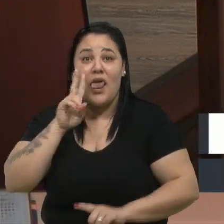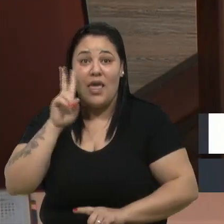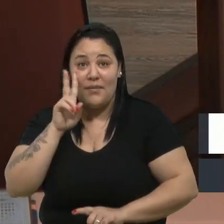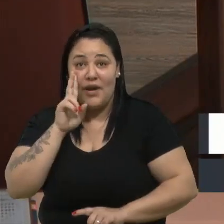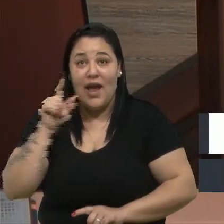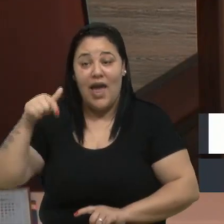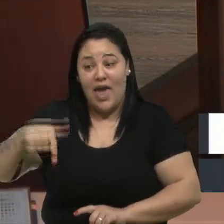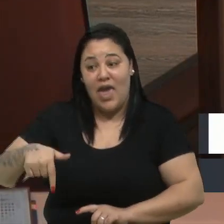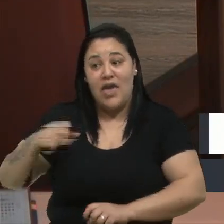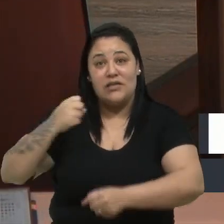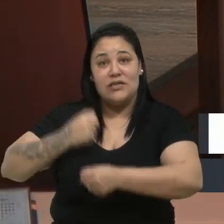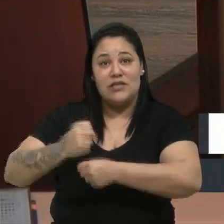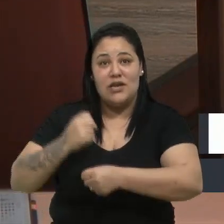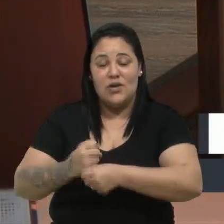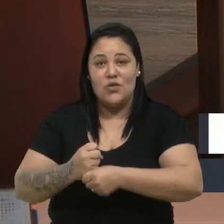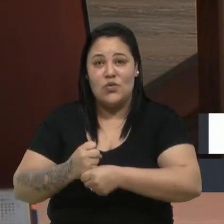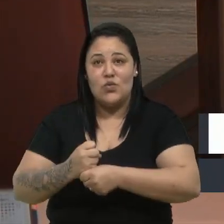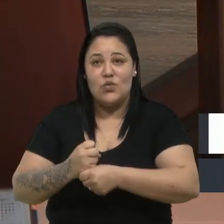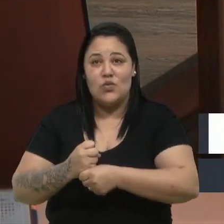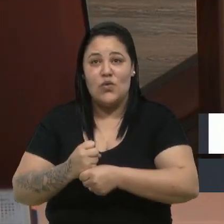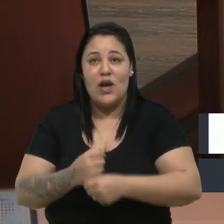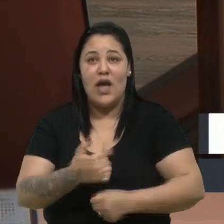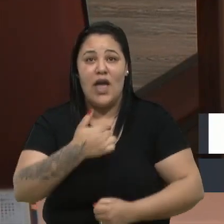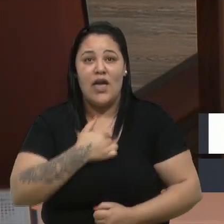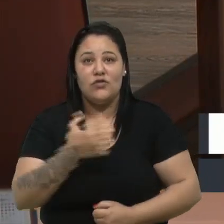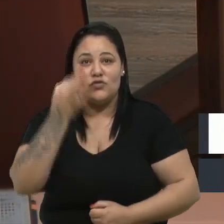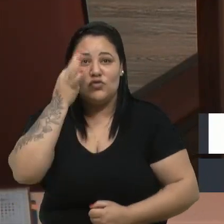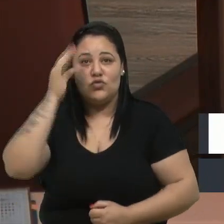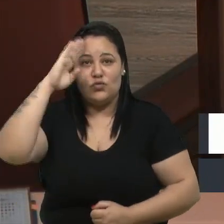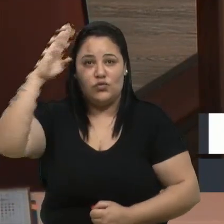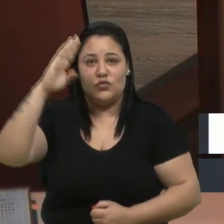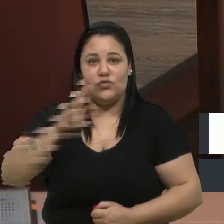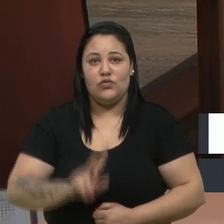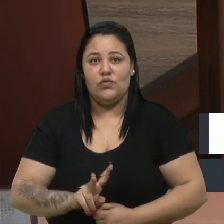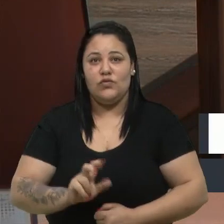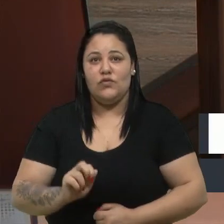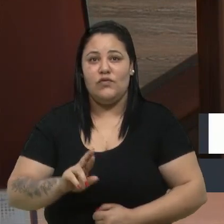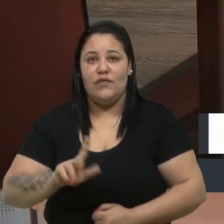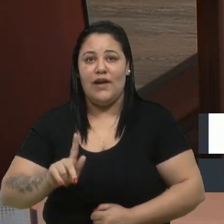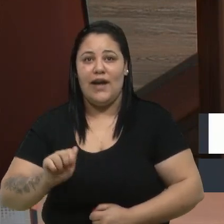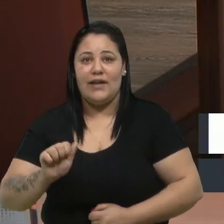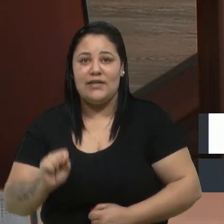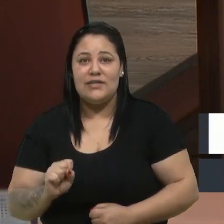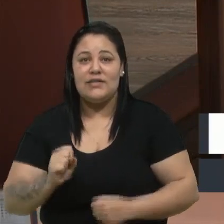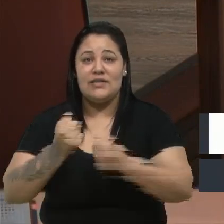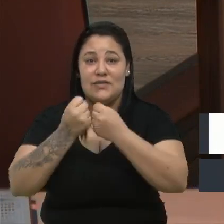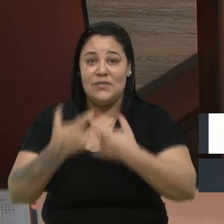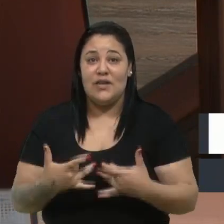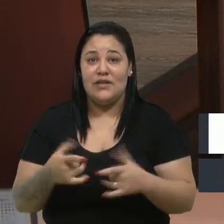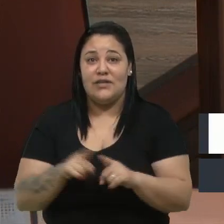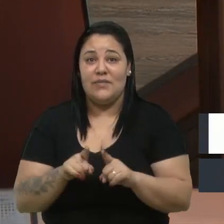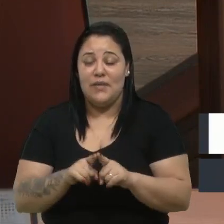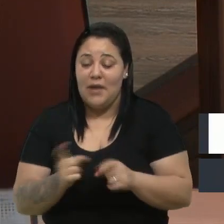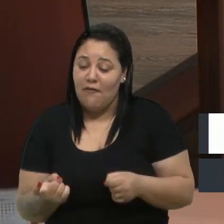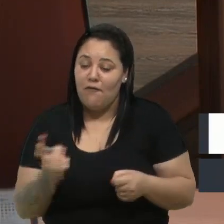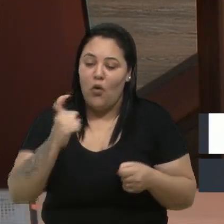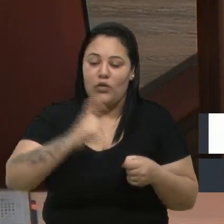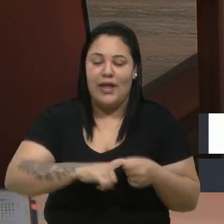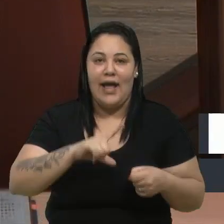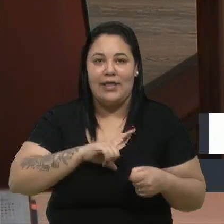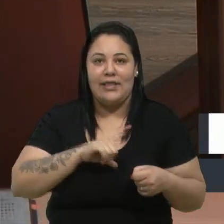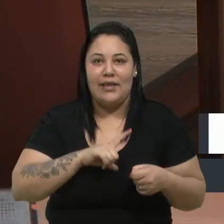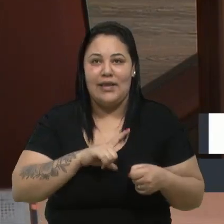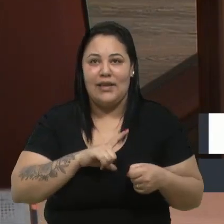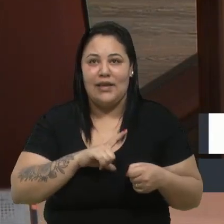deste ano eu estive com o Tenente Coronel Vargas, levando a necessidade de retomar o policiamento comunitário também na região